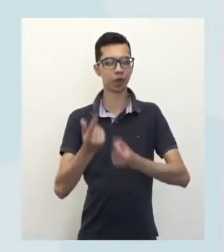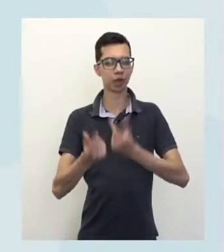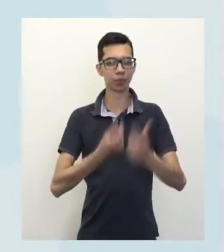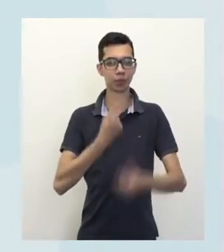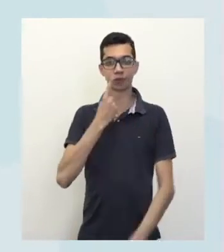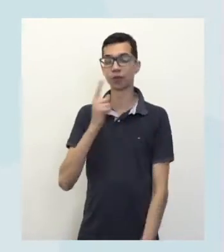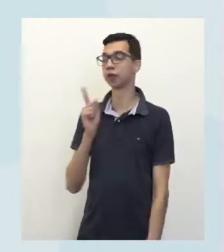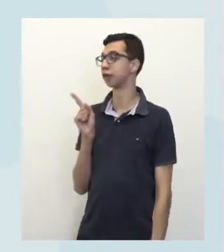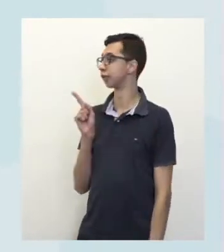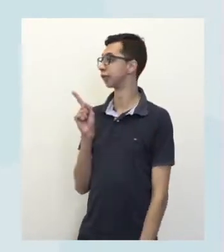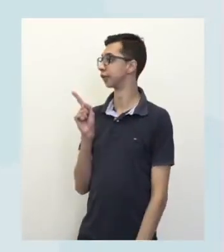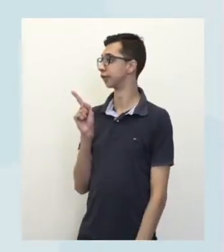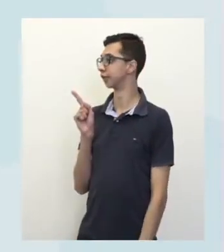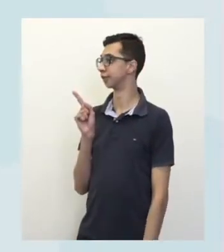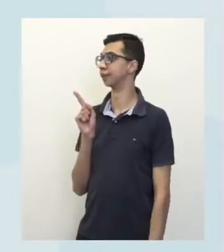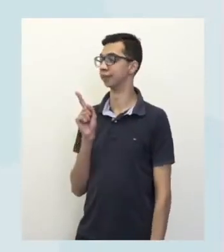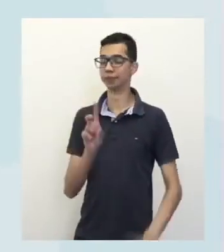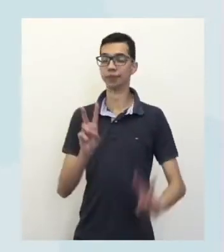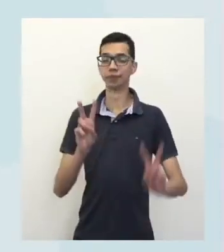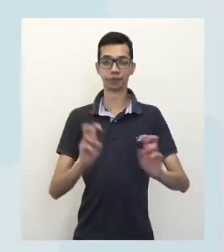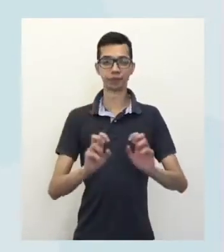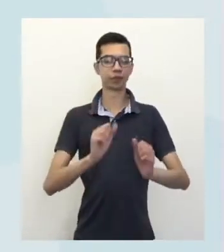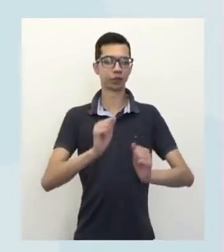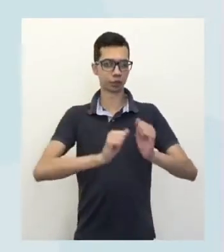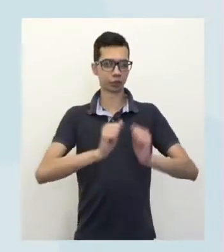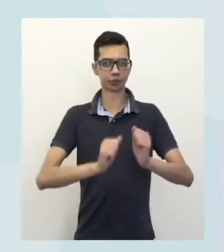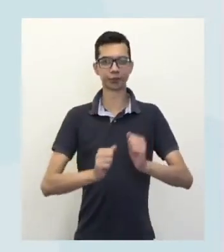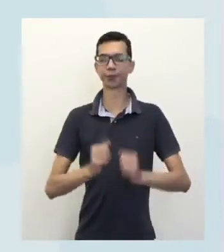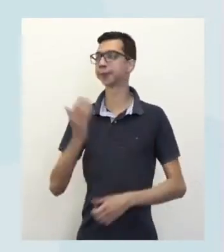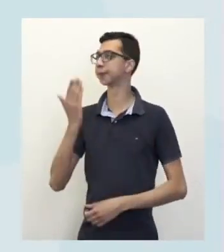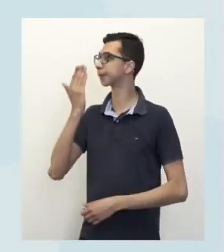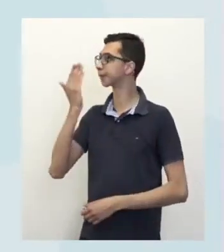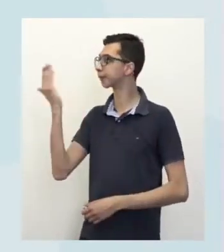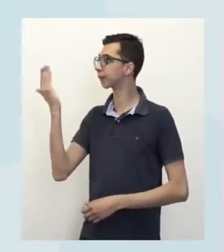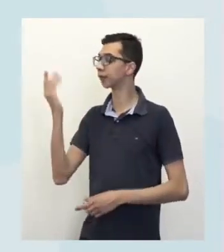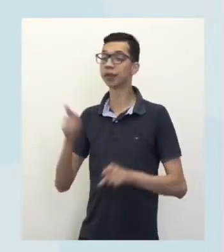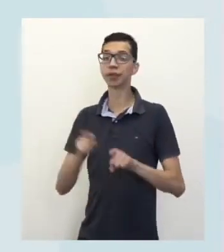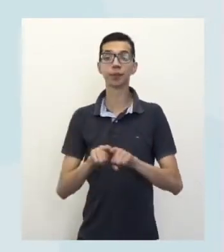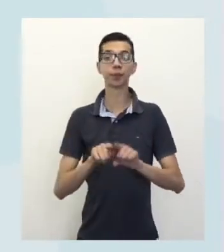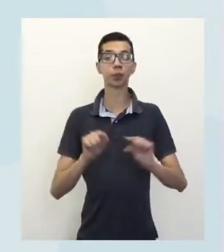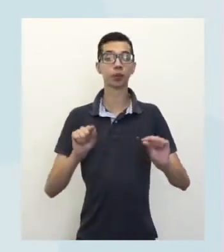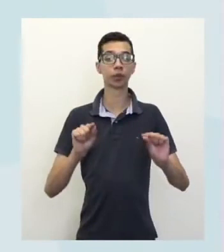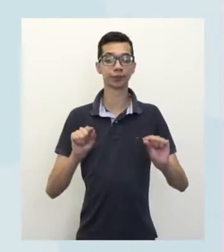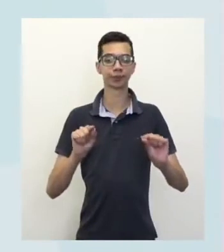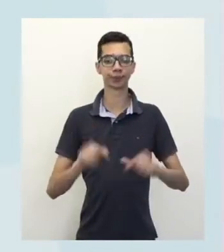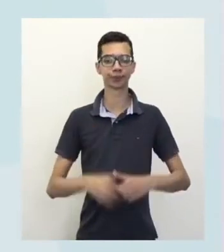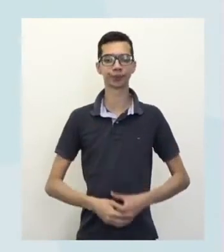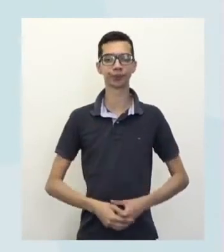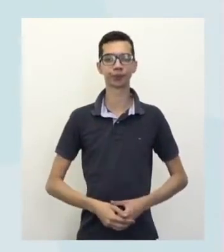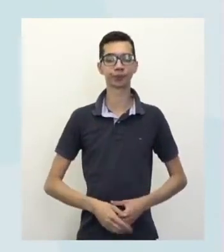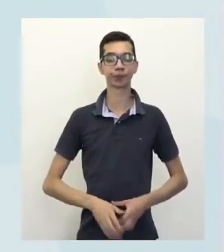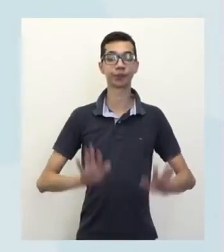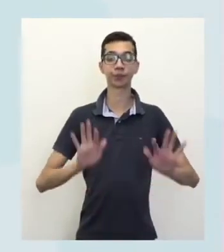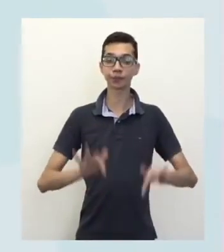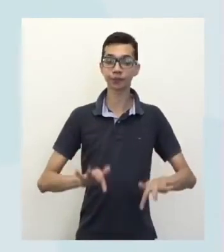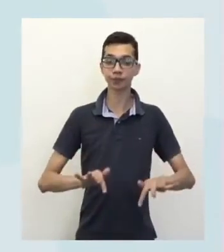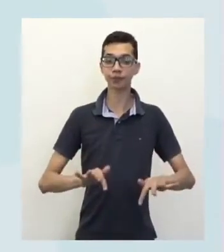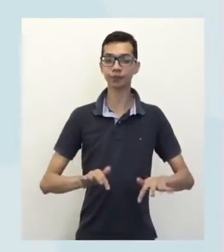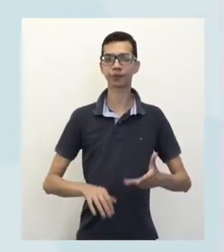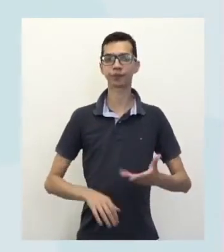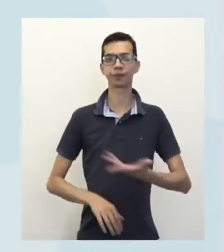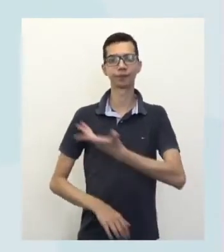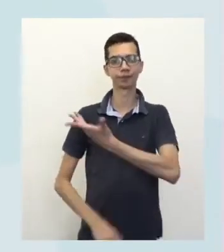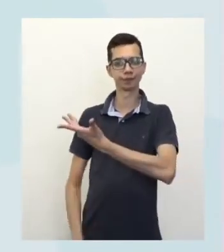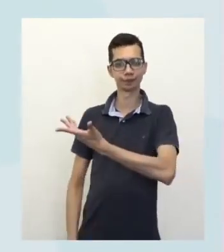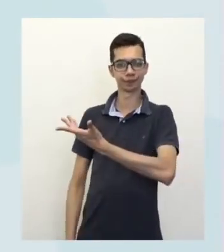esse tipo de indústria. E, para terminar, a indústria de bens de produção, que são os bens de capital, ou